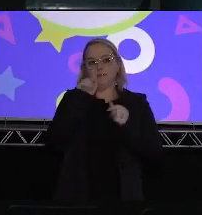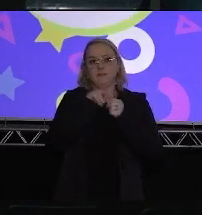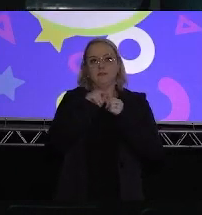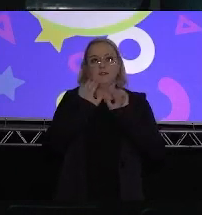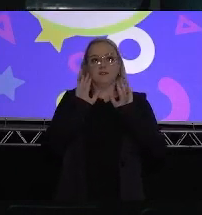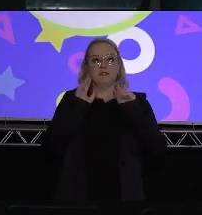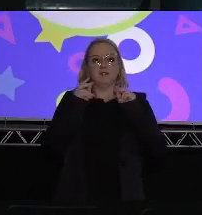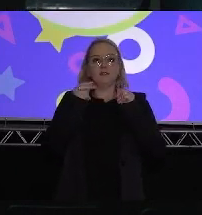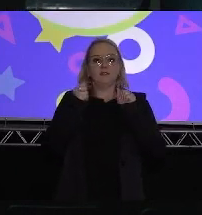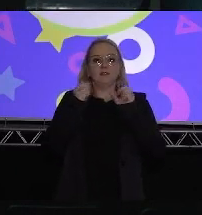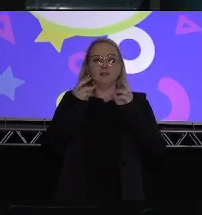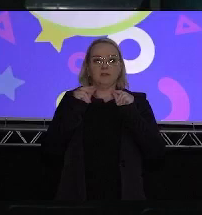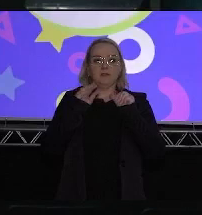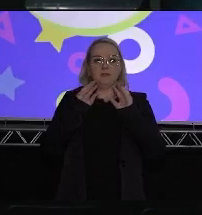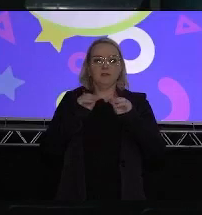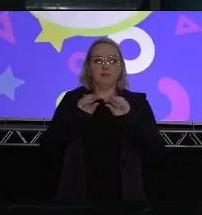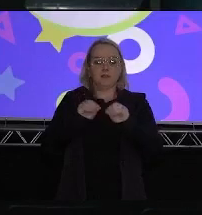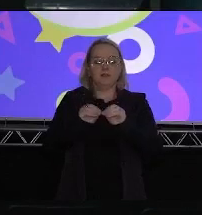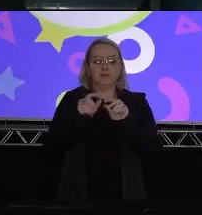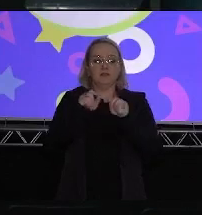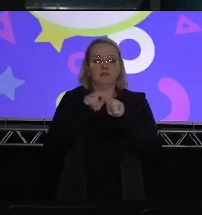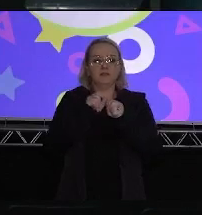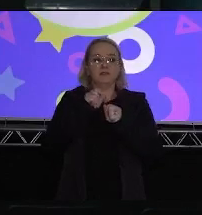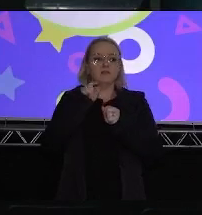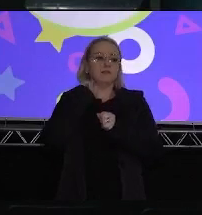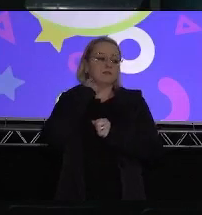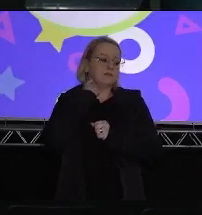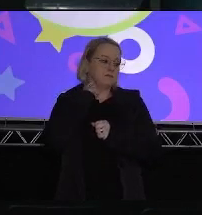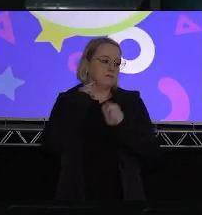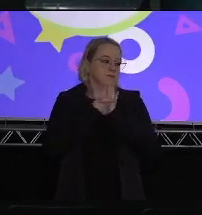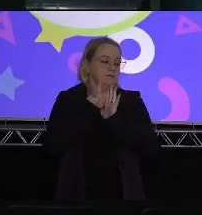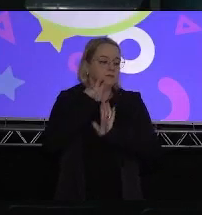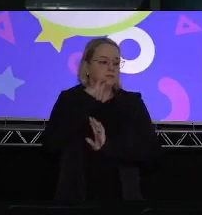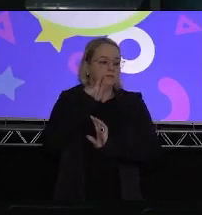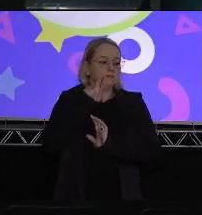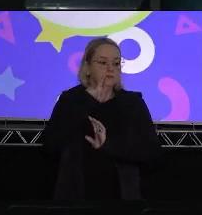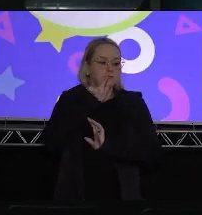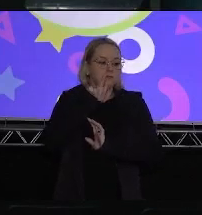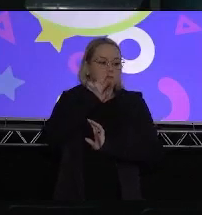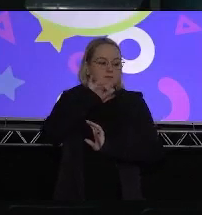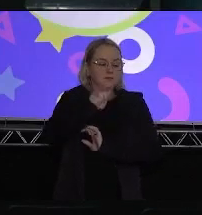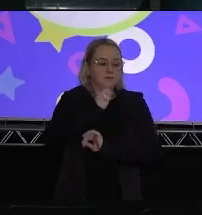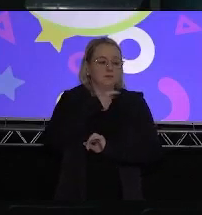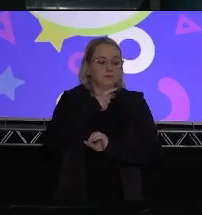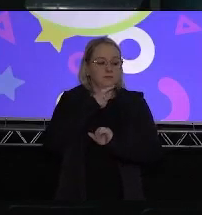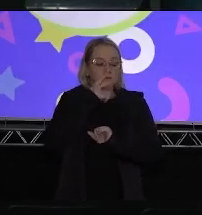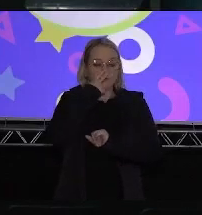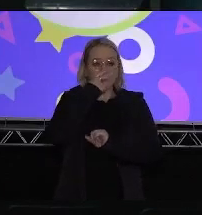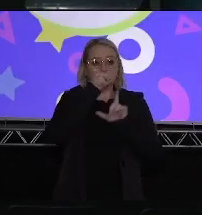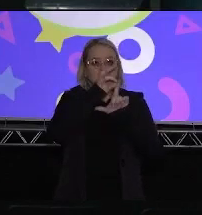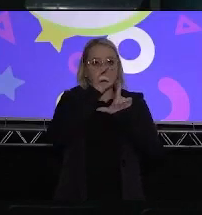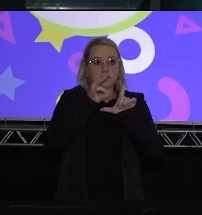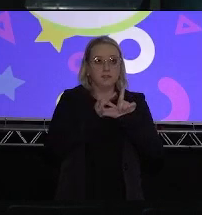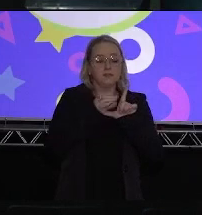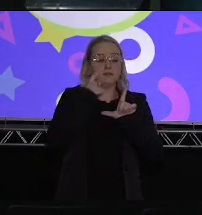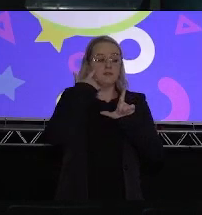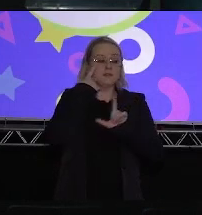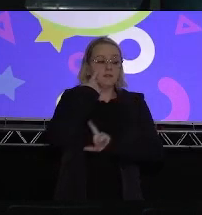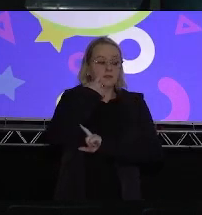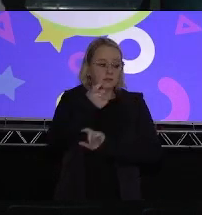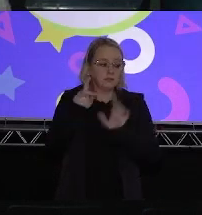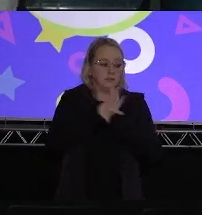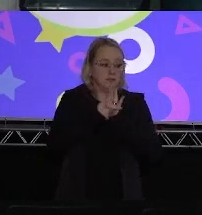de dizer que a gente aprende sujando a mão de graxa, né? Então, a gente pensou numa plataforma que fosse aderente, que fosse bacana, que fosse uma necessidade da própria